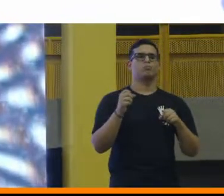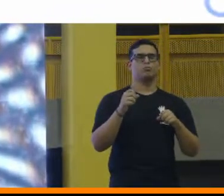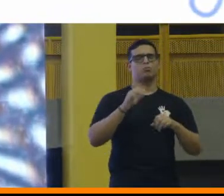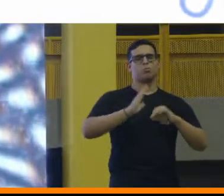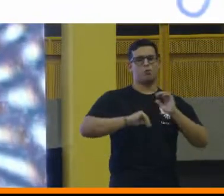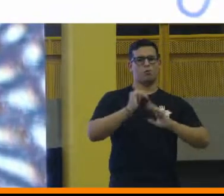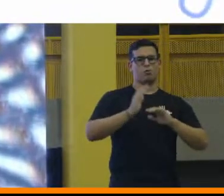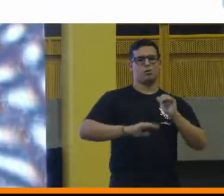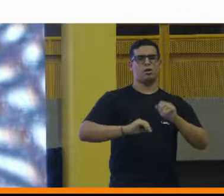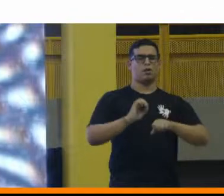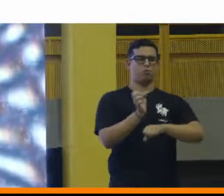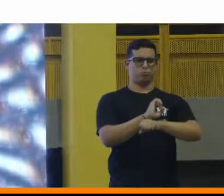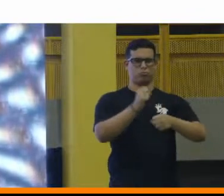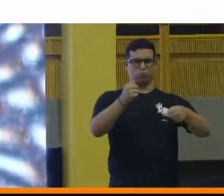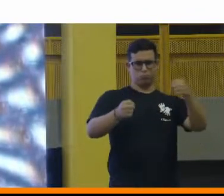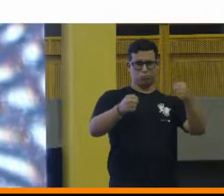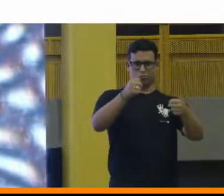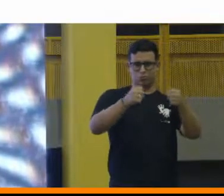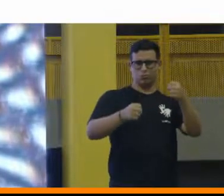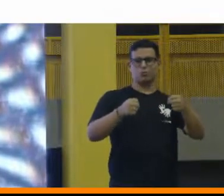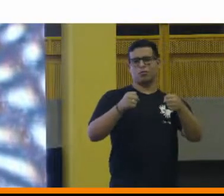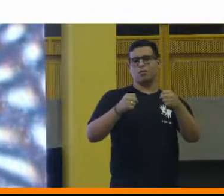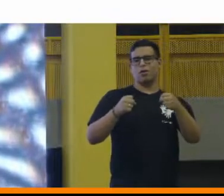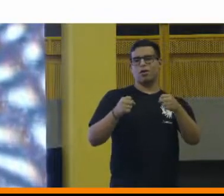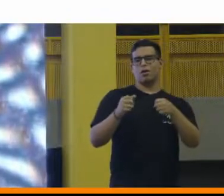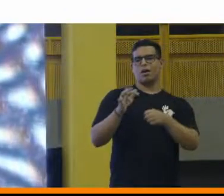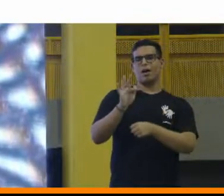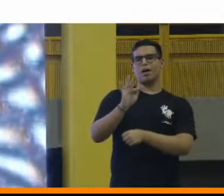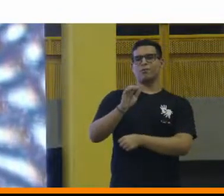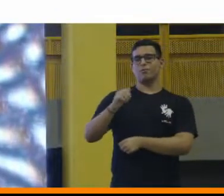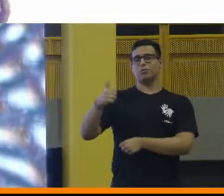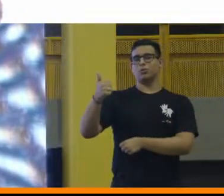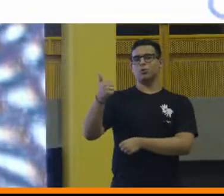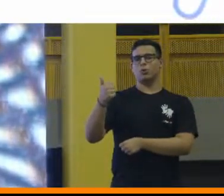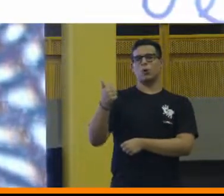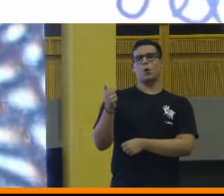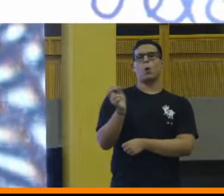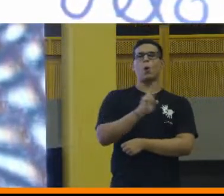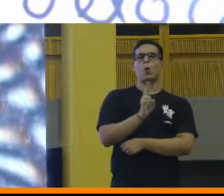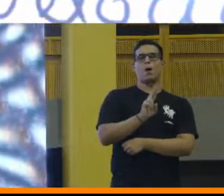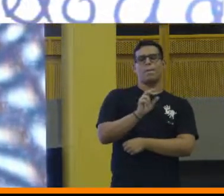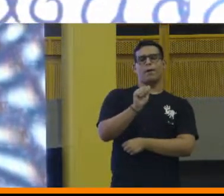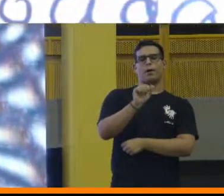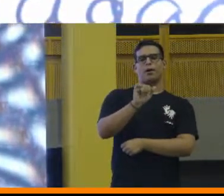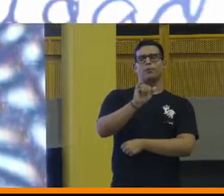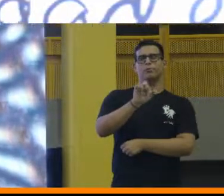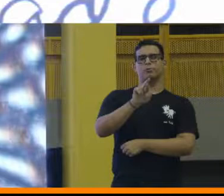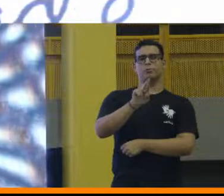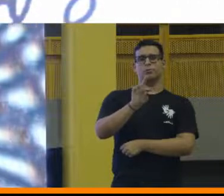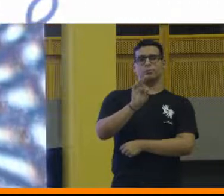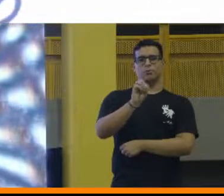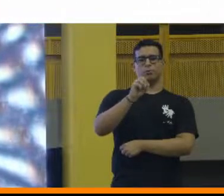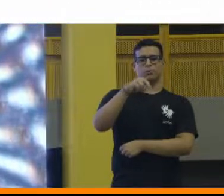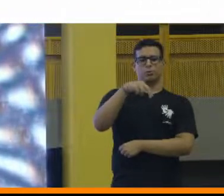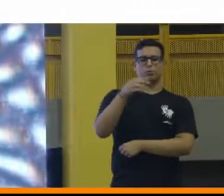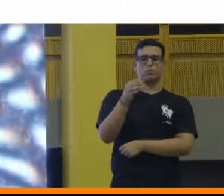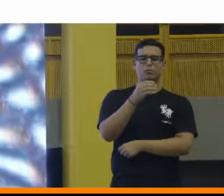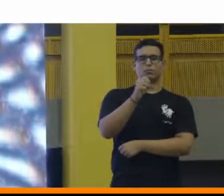que era Ayrton Senna da Silva, como muitos de nós